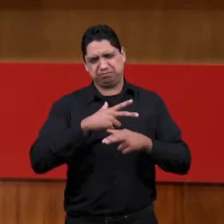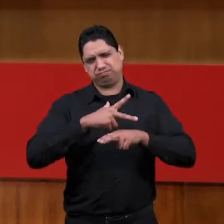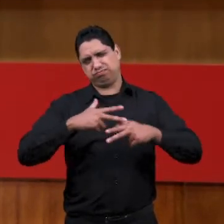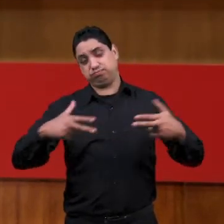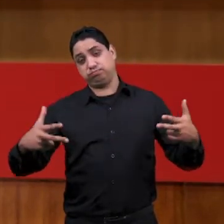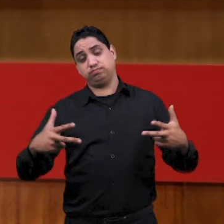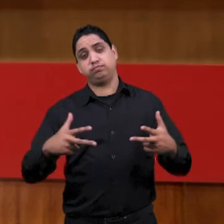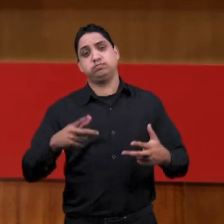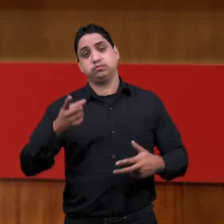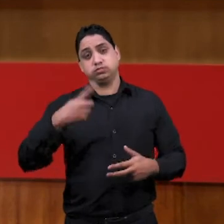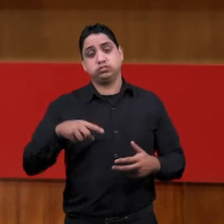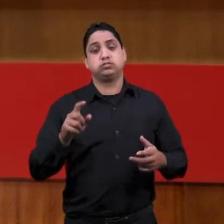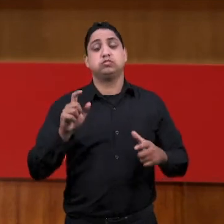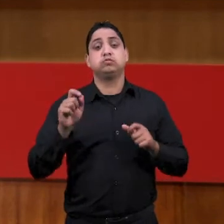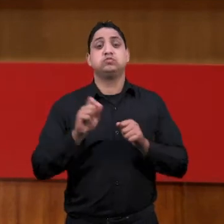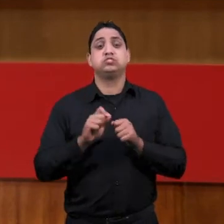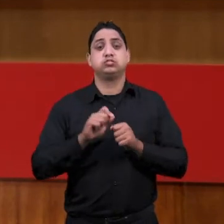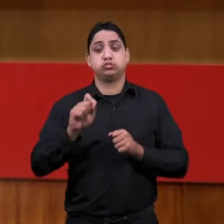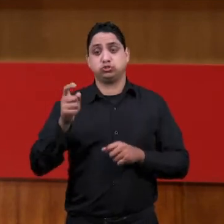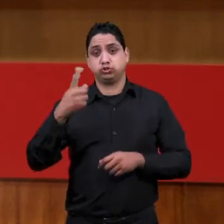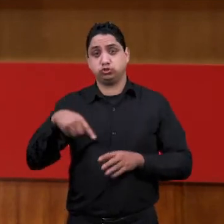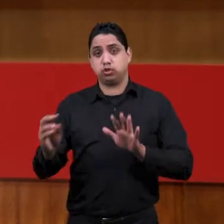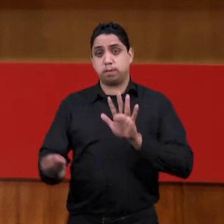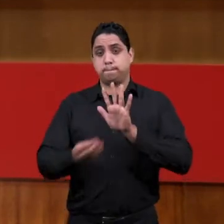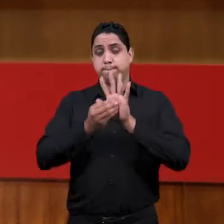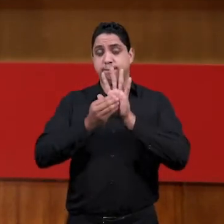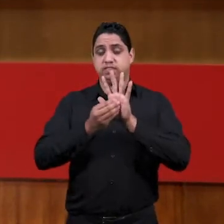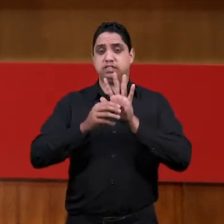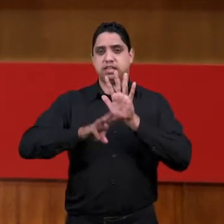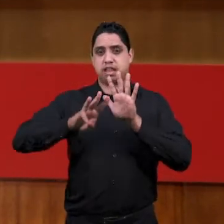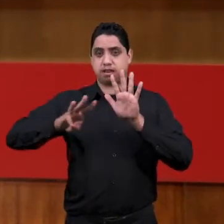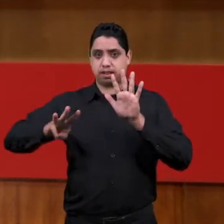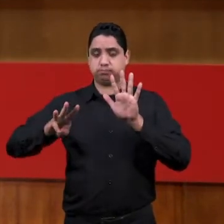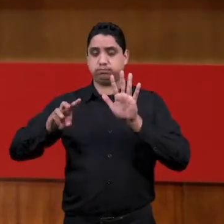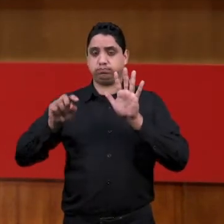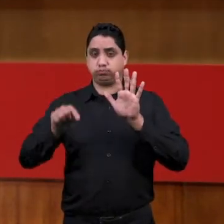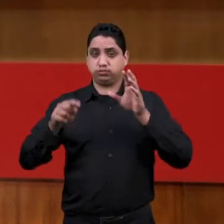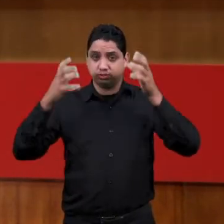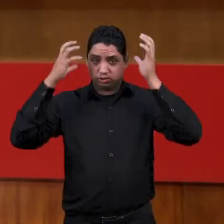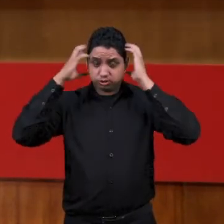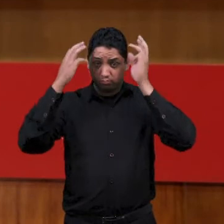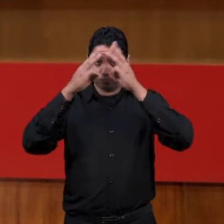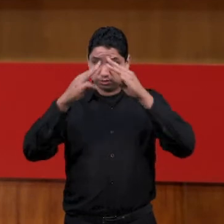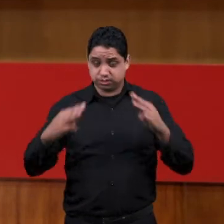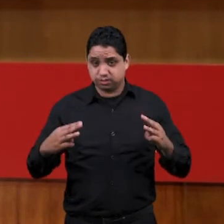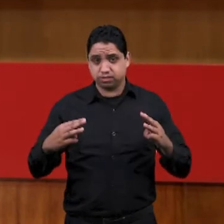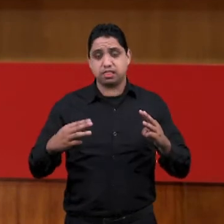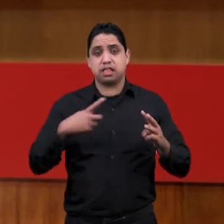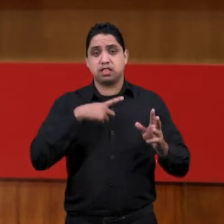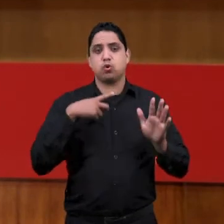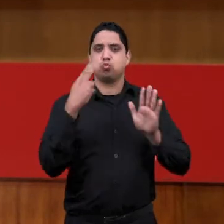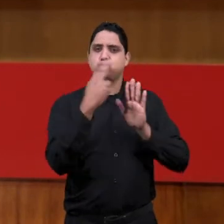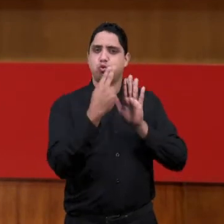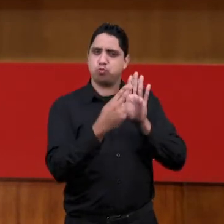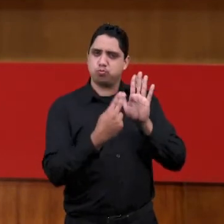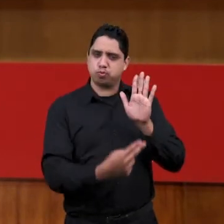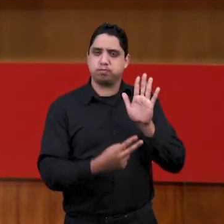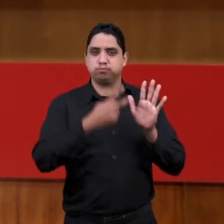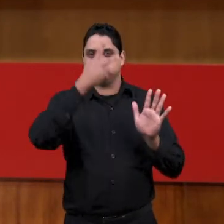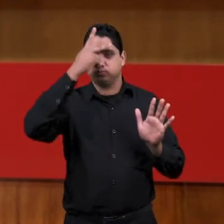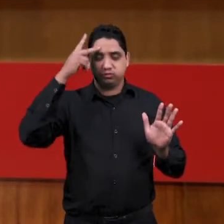dezenas de vídeos. Nós então vamos fazer o seguinte, nós vamos publicá-los no site da Rádio Manaim. Eles estarão ali postados os nomes dos